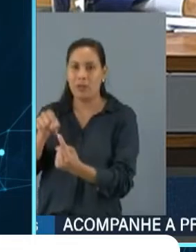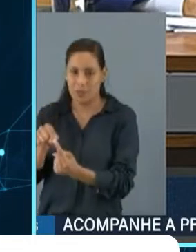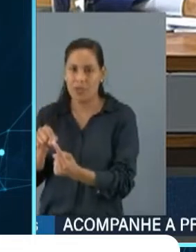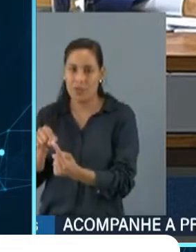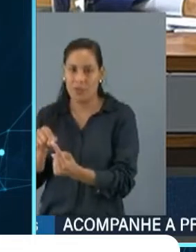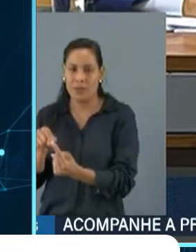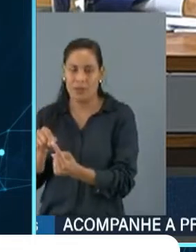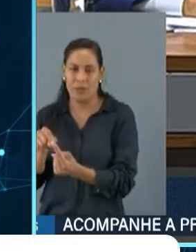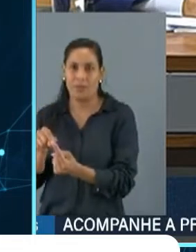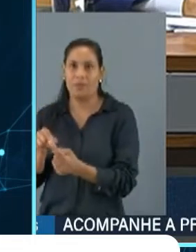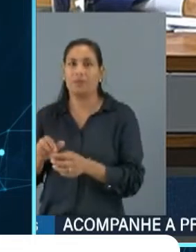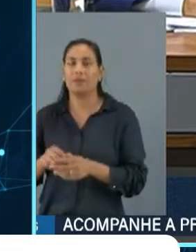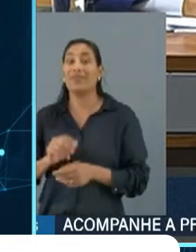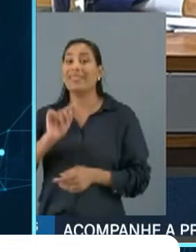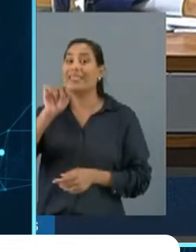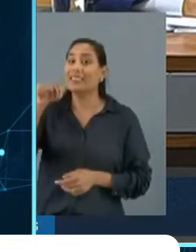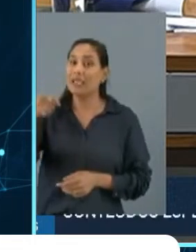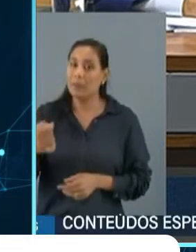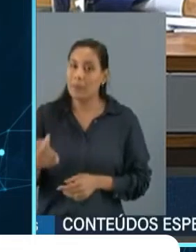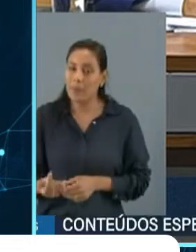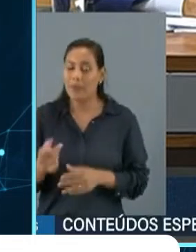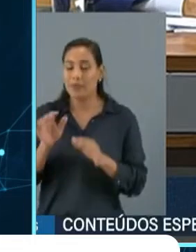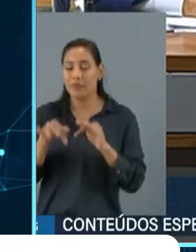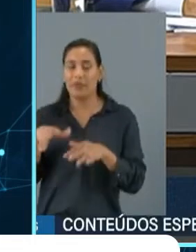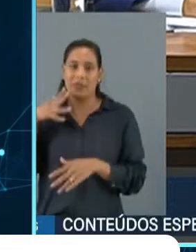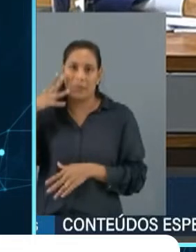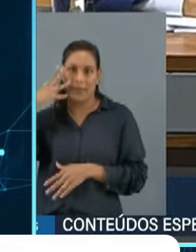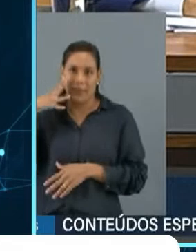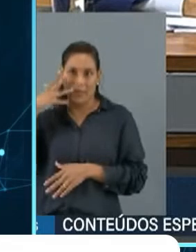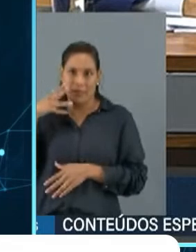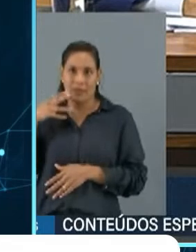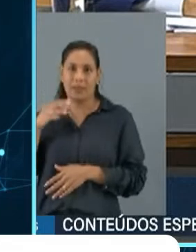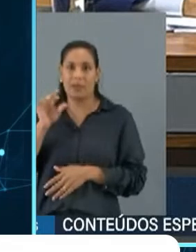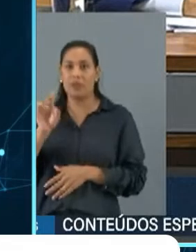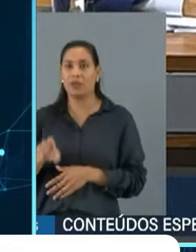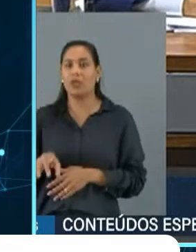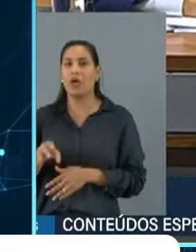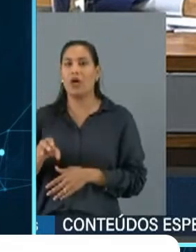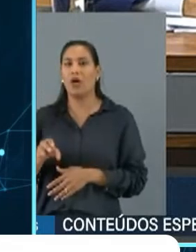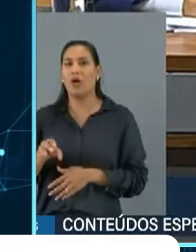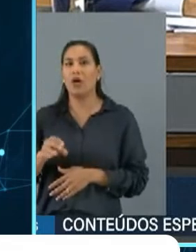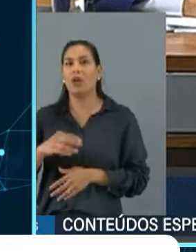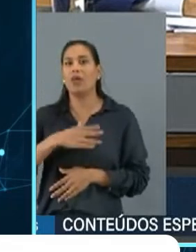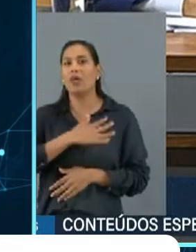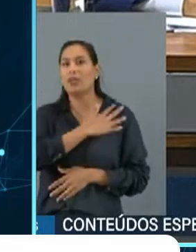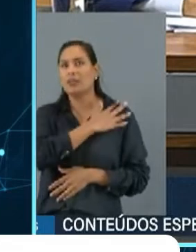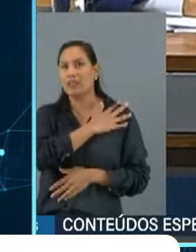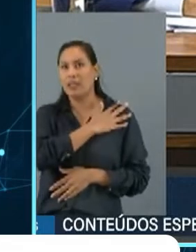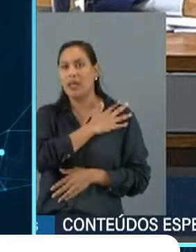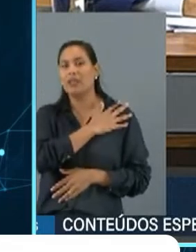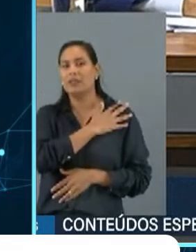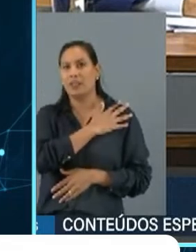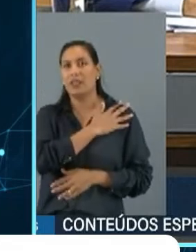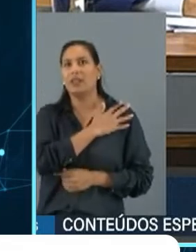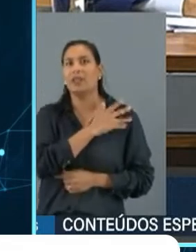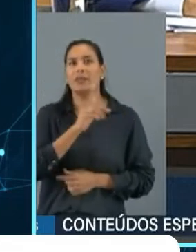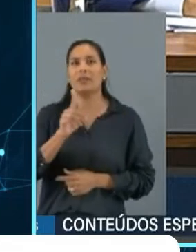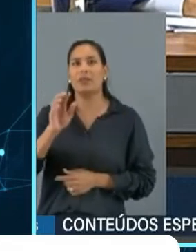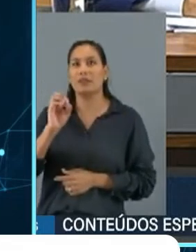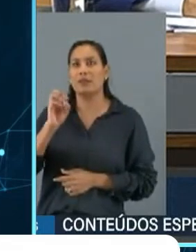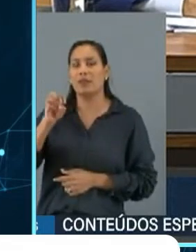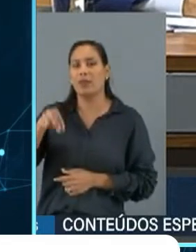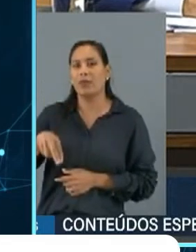principalmente aqueles mais influentes, denunciar em organizações internacionais, denunciar nos parlamentos,